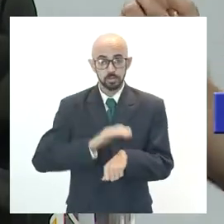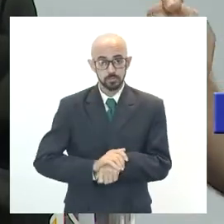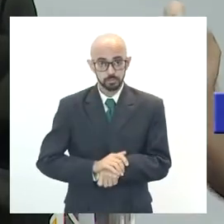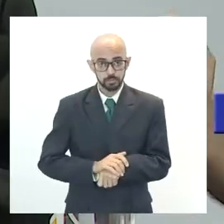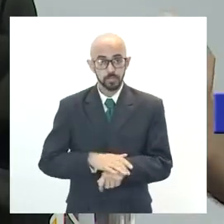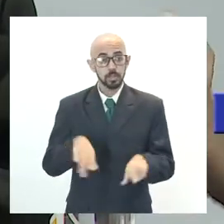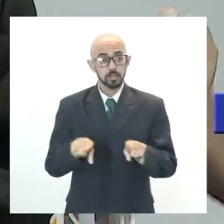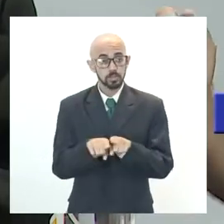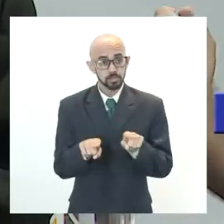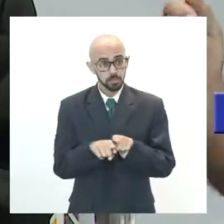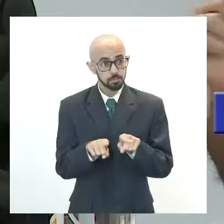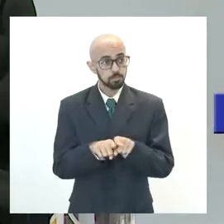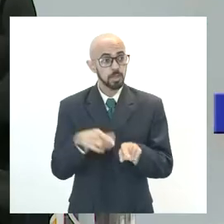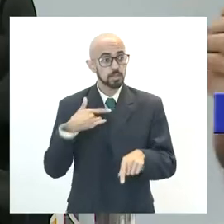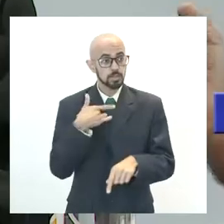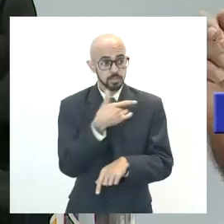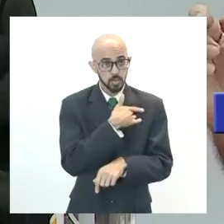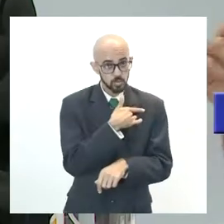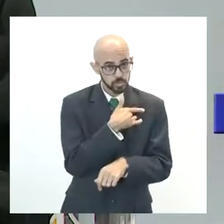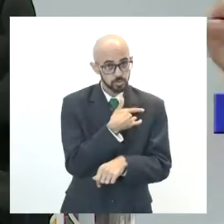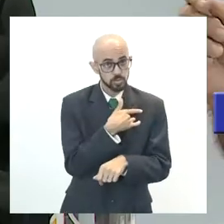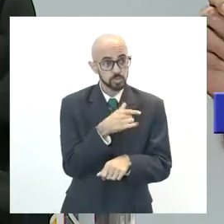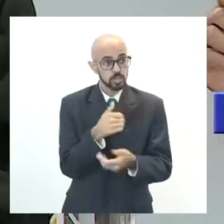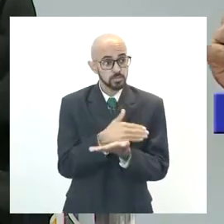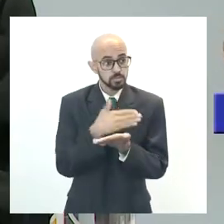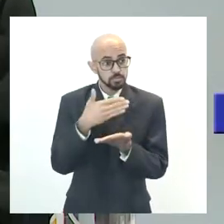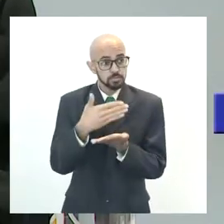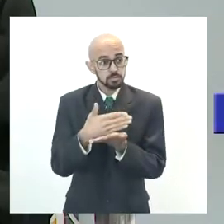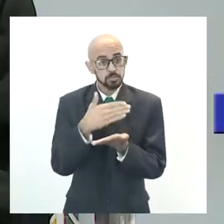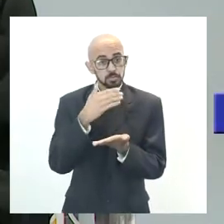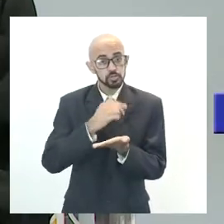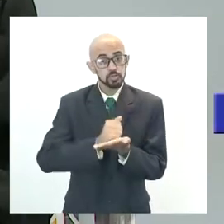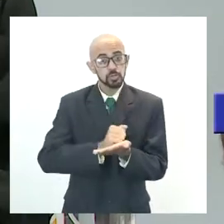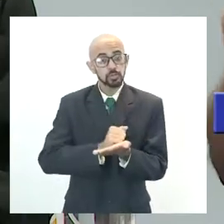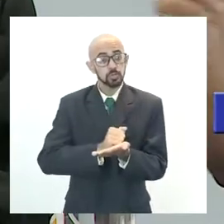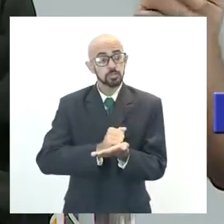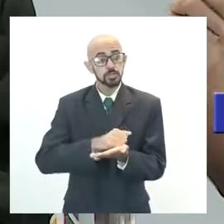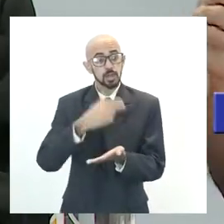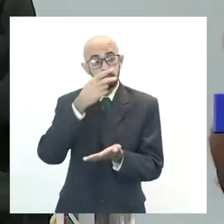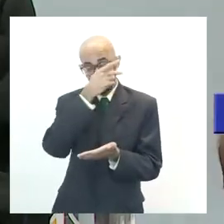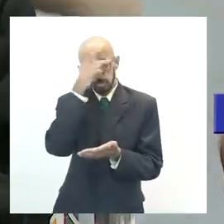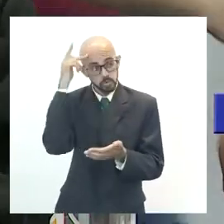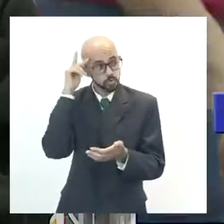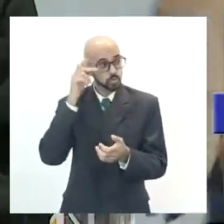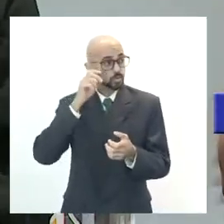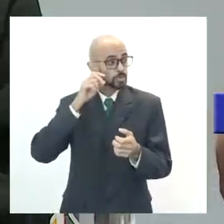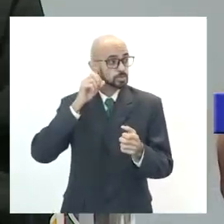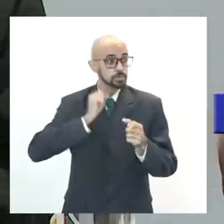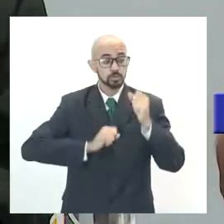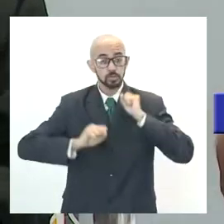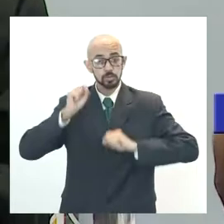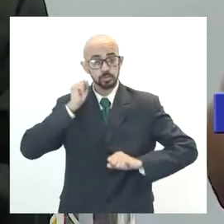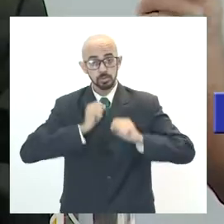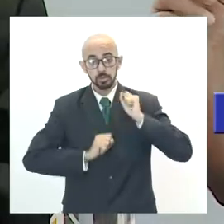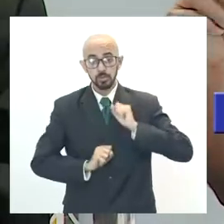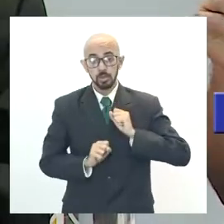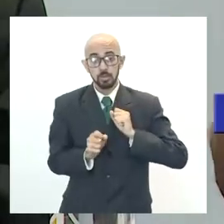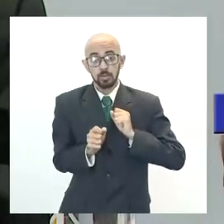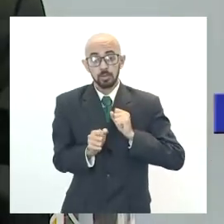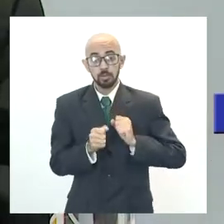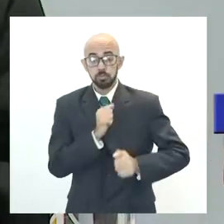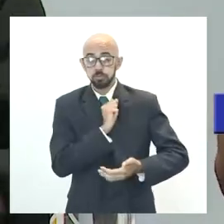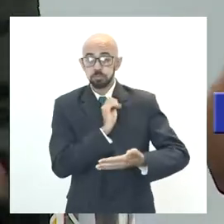mesmo limite da da saúde e que as pessoas começaram a surtar pessoas morreram uma pessoas pessoas